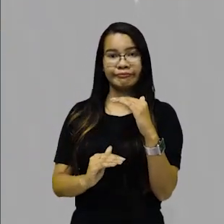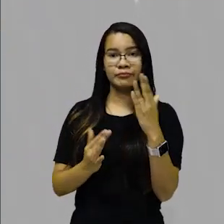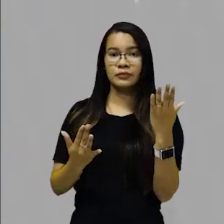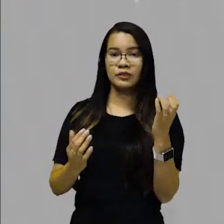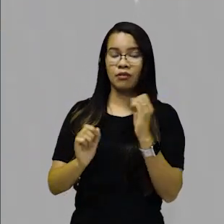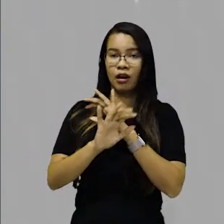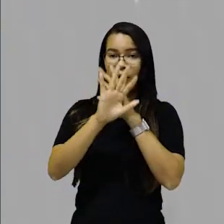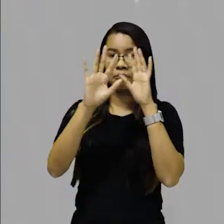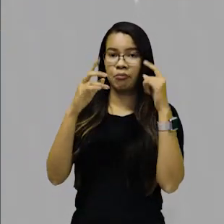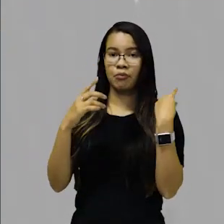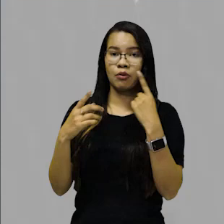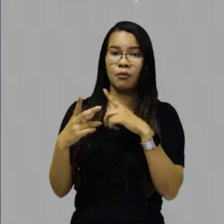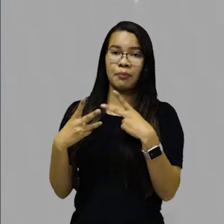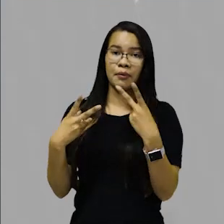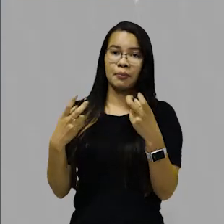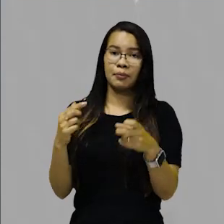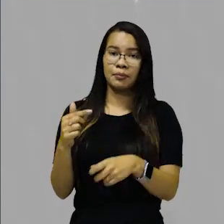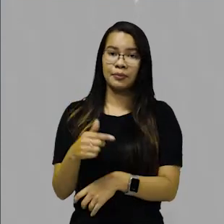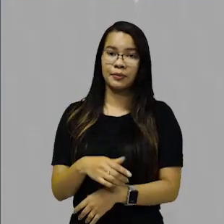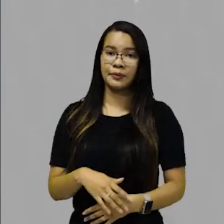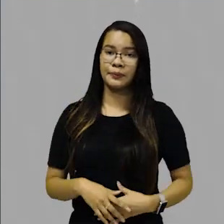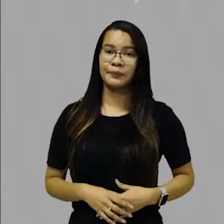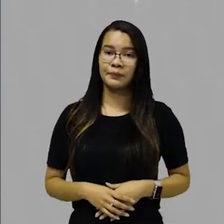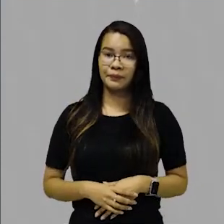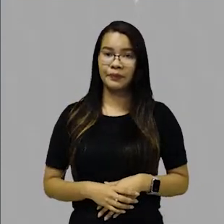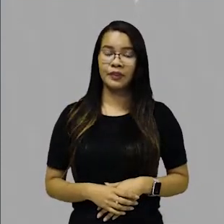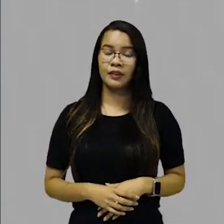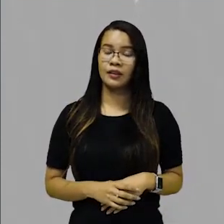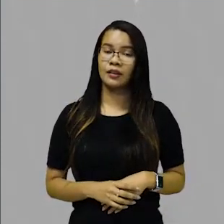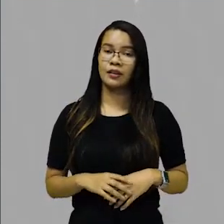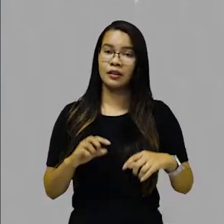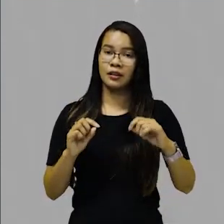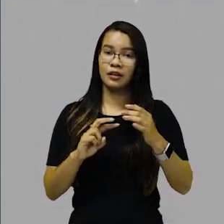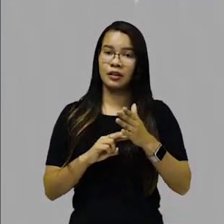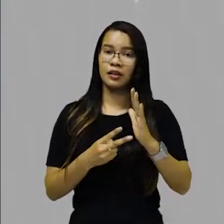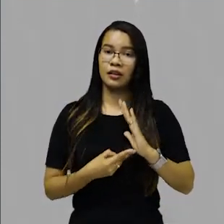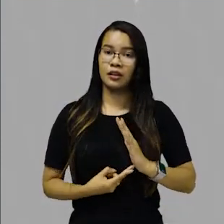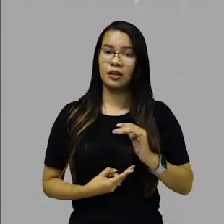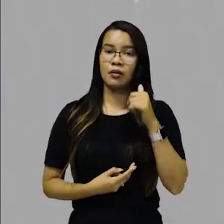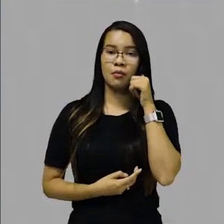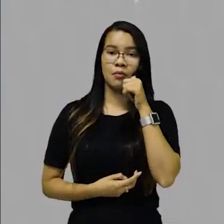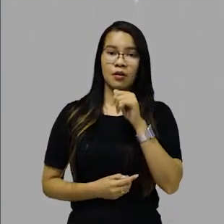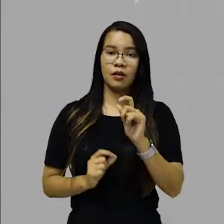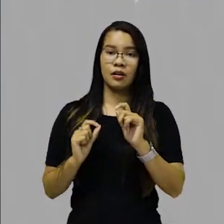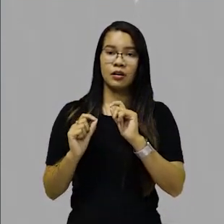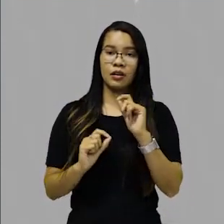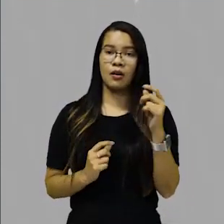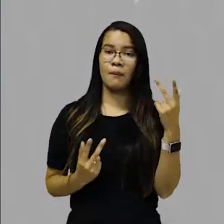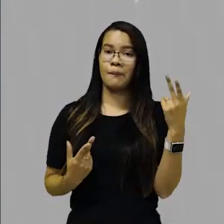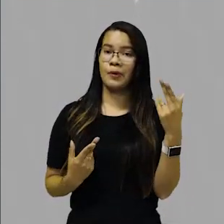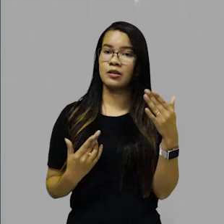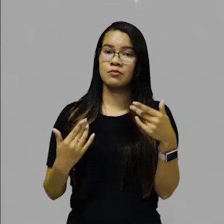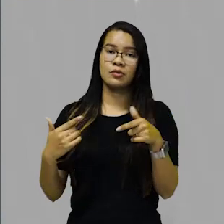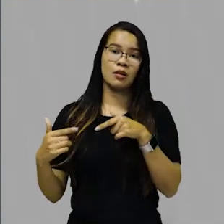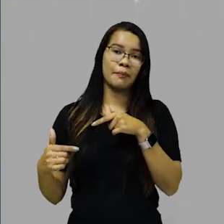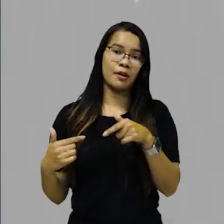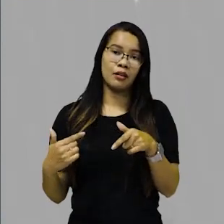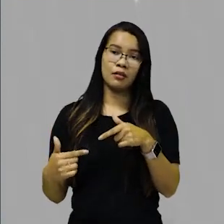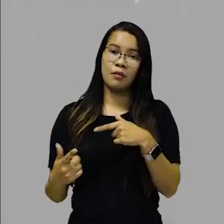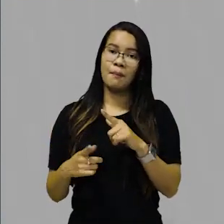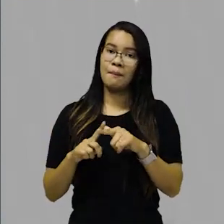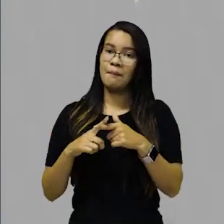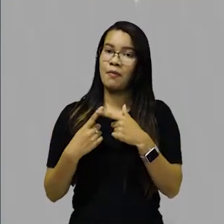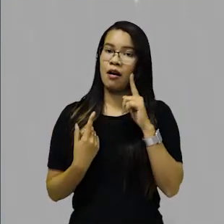Claramente a gente observa isso. Né? Ou seja, mulheres que exercem muitas das vezes a mesma função, mas